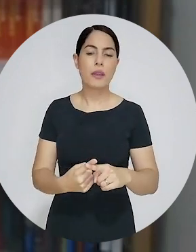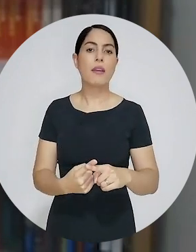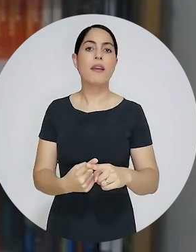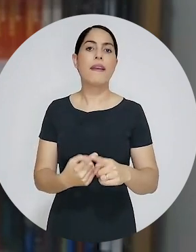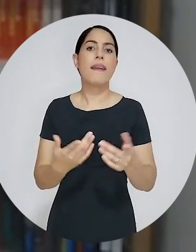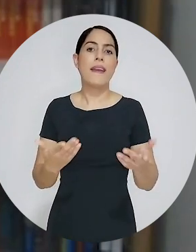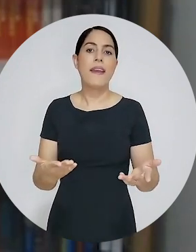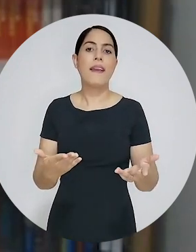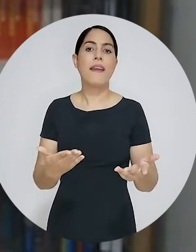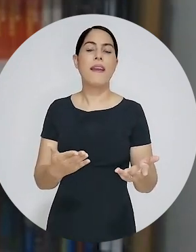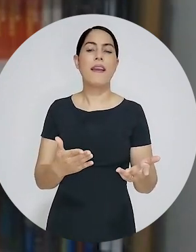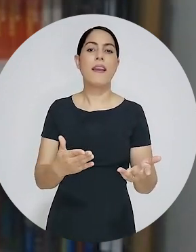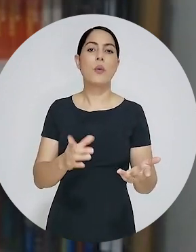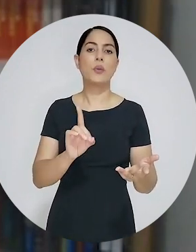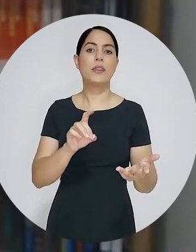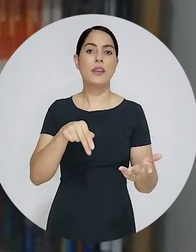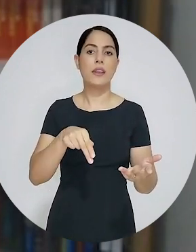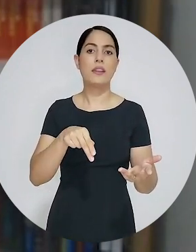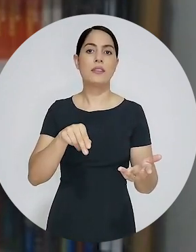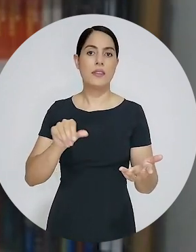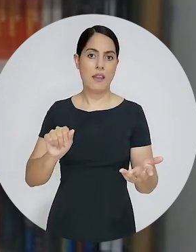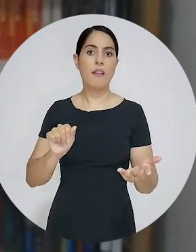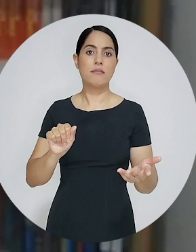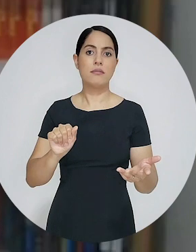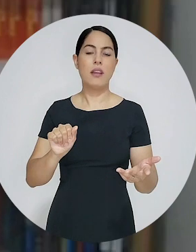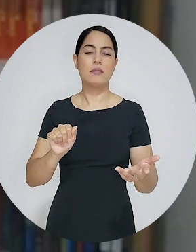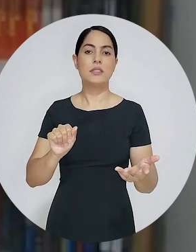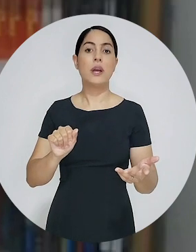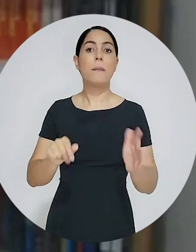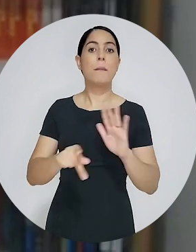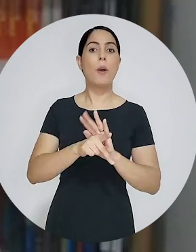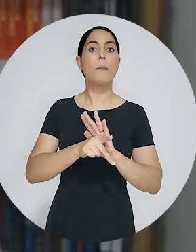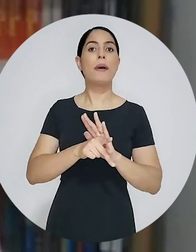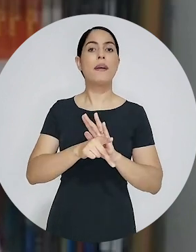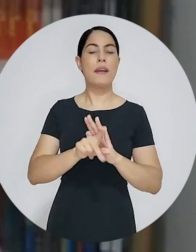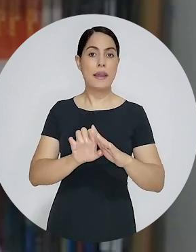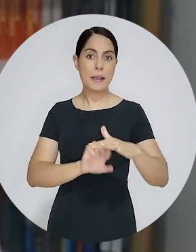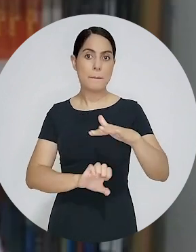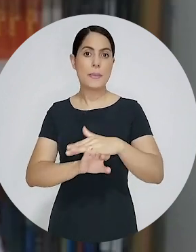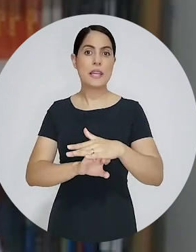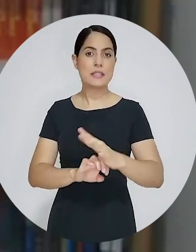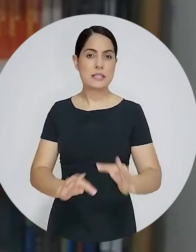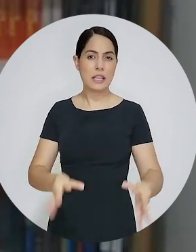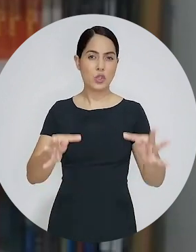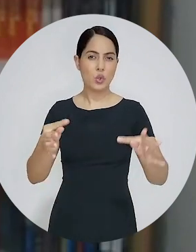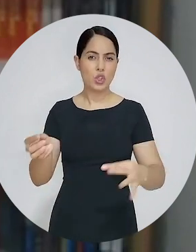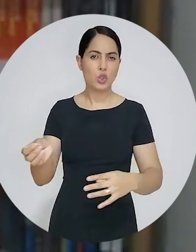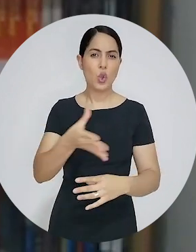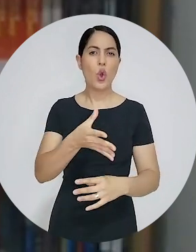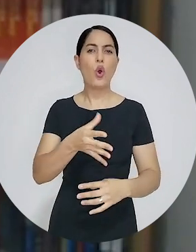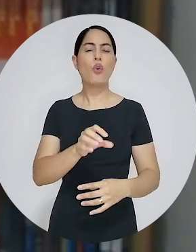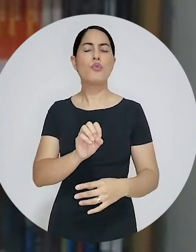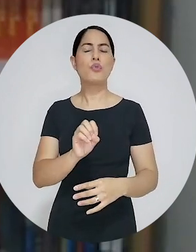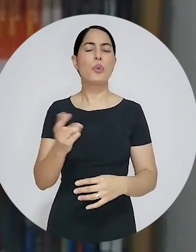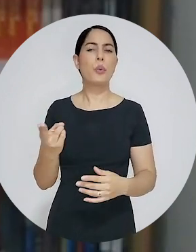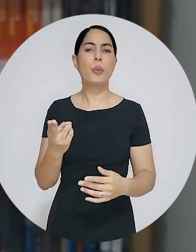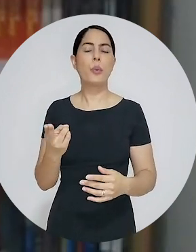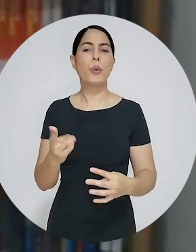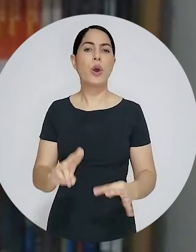né? Ela tem inovação como DNA, e que novas tecnologias ou o